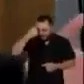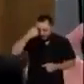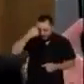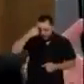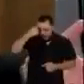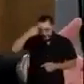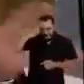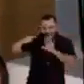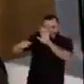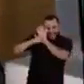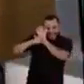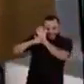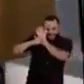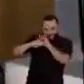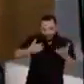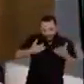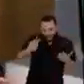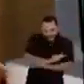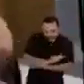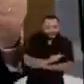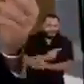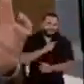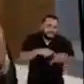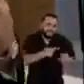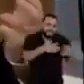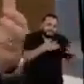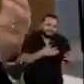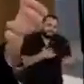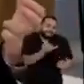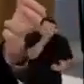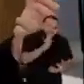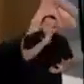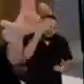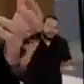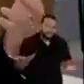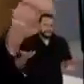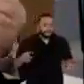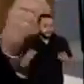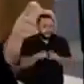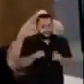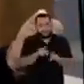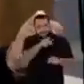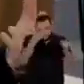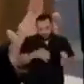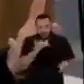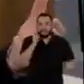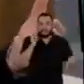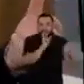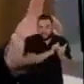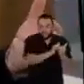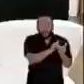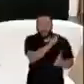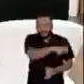ele poderia vir a sê-lo mas não necessariamente o contrário não é a questão de clara evidência quando você fala perdoar ou não pessoas